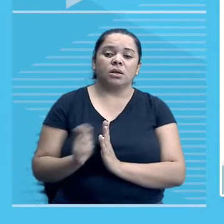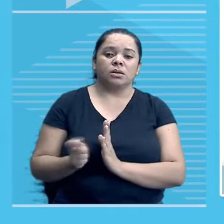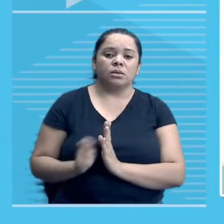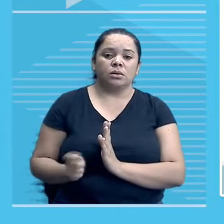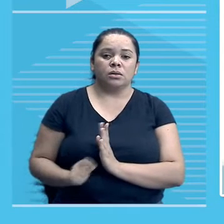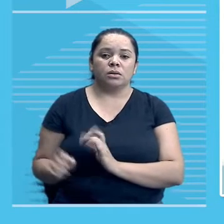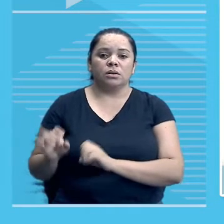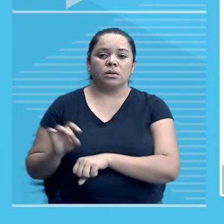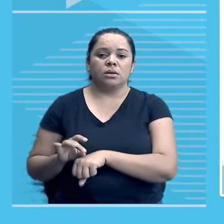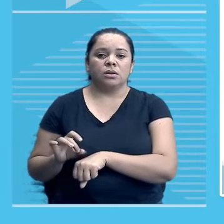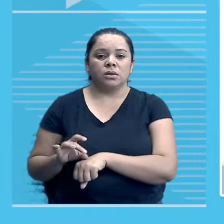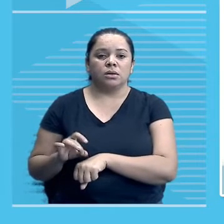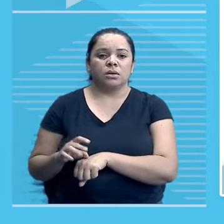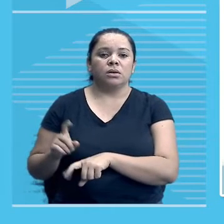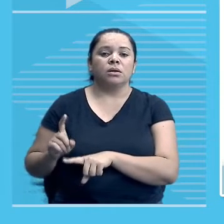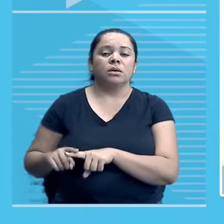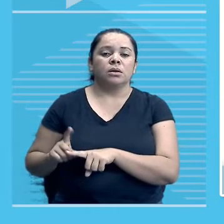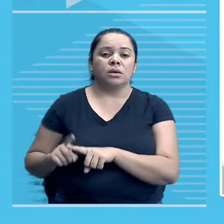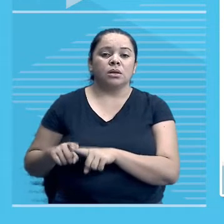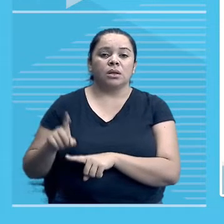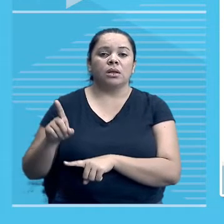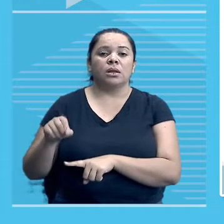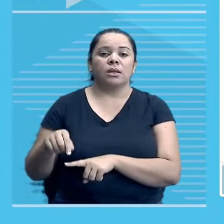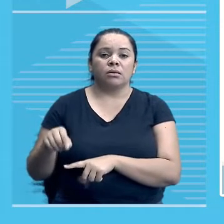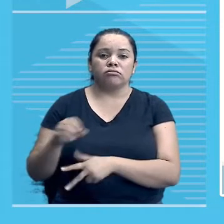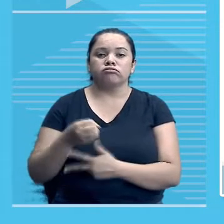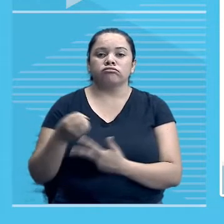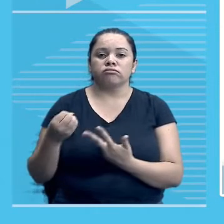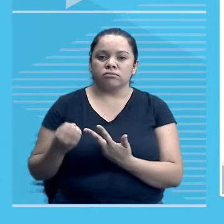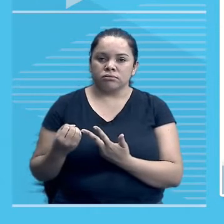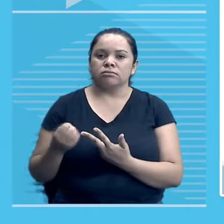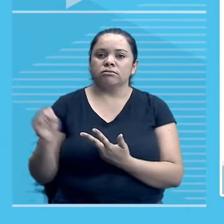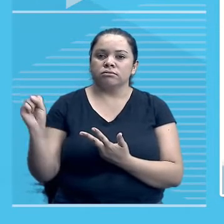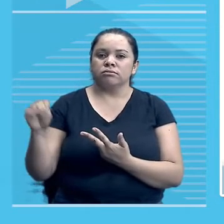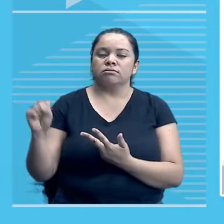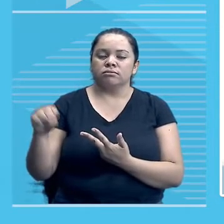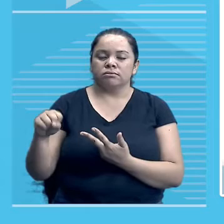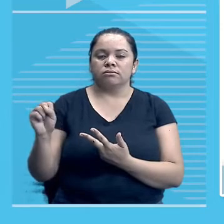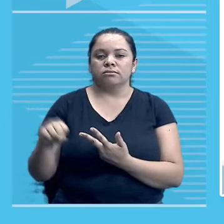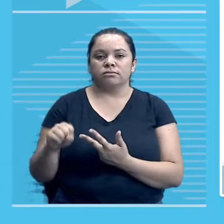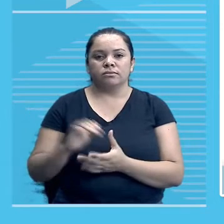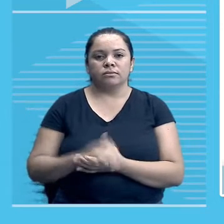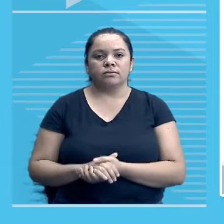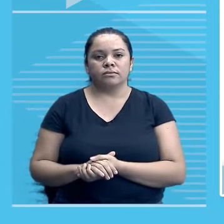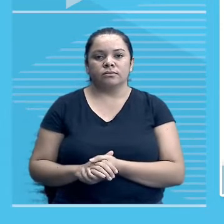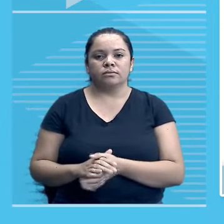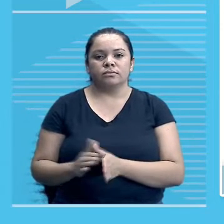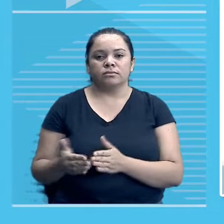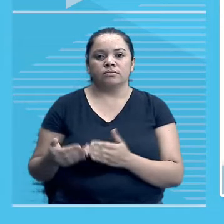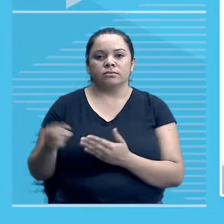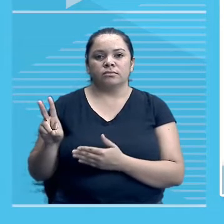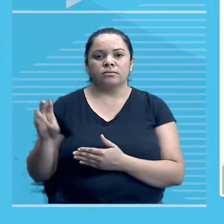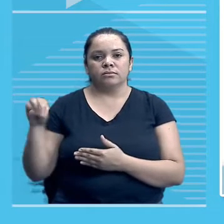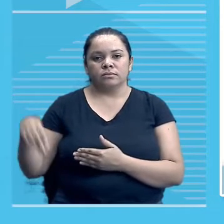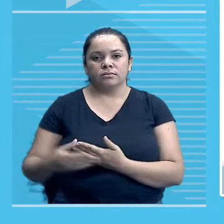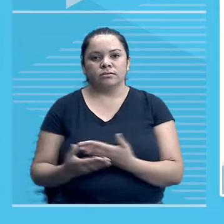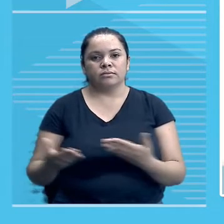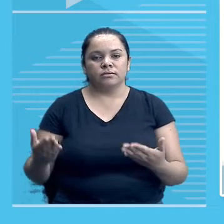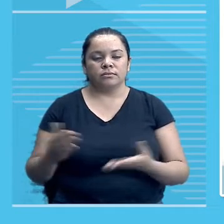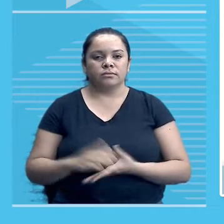dica, porque é uma dica até de Enem. Futuramente, vocês vão fazer o Enem e é uma dica de Enem. Vamos colocar 2 minutinhos aí na tela.